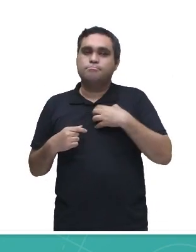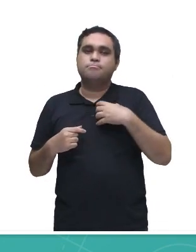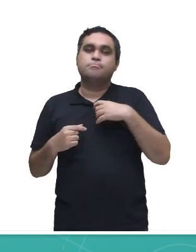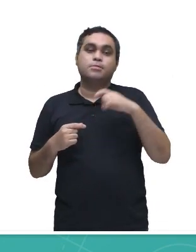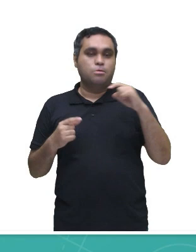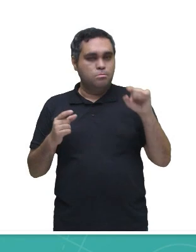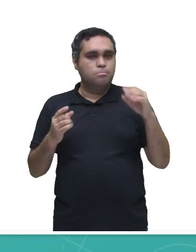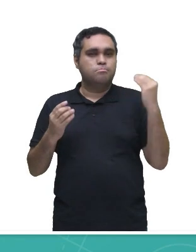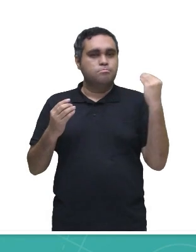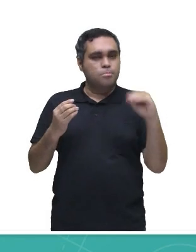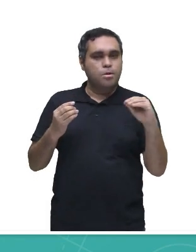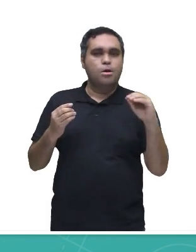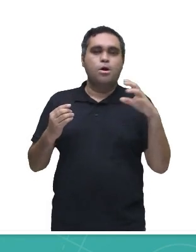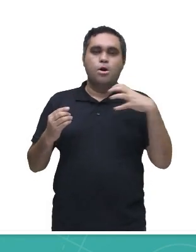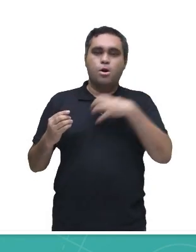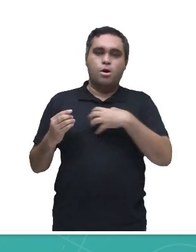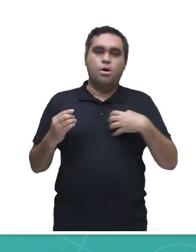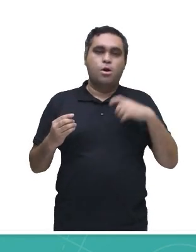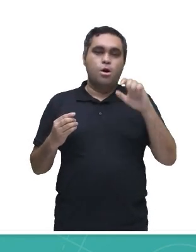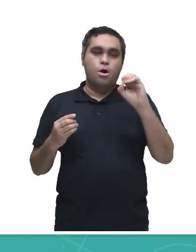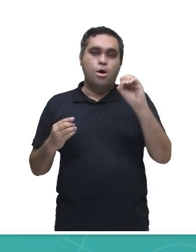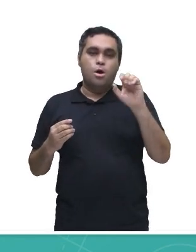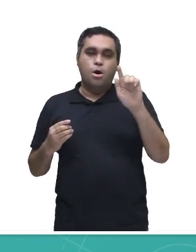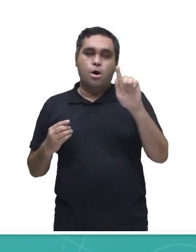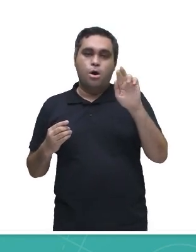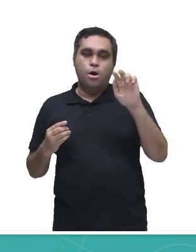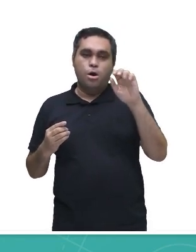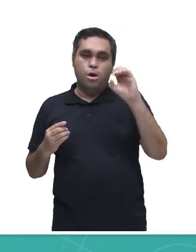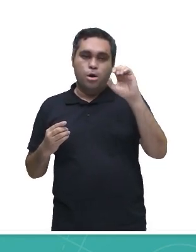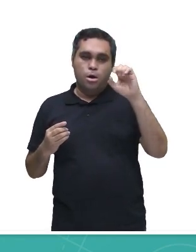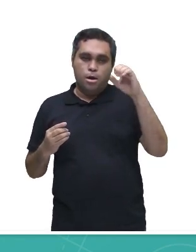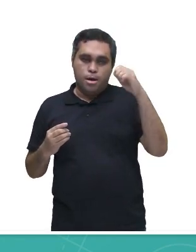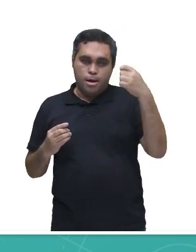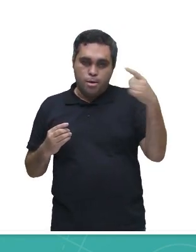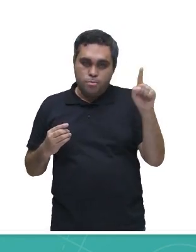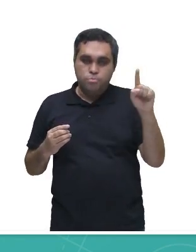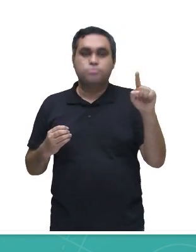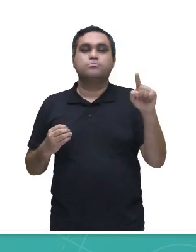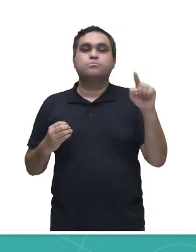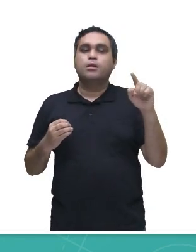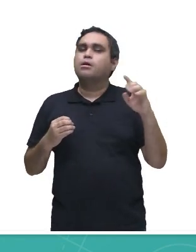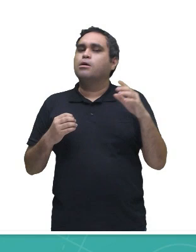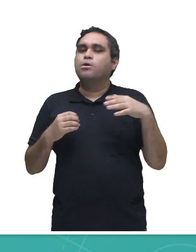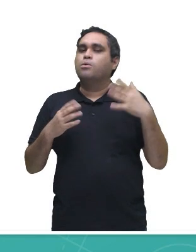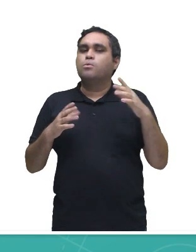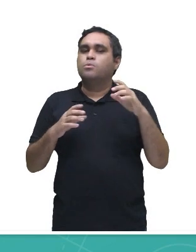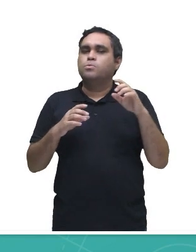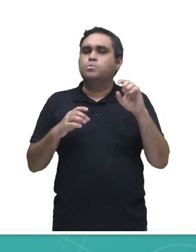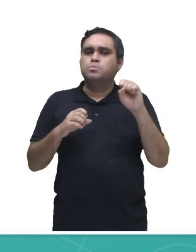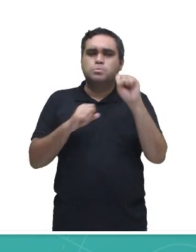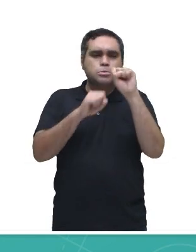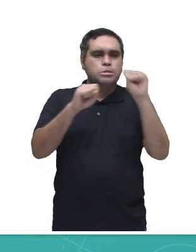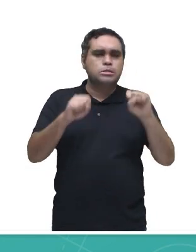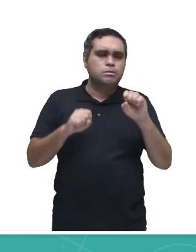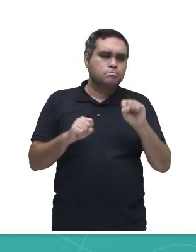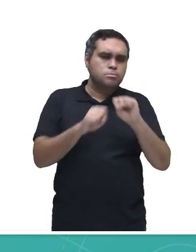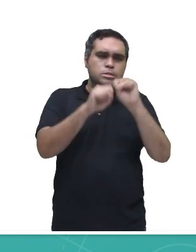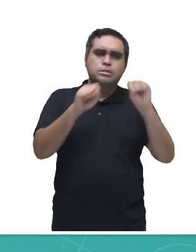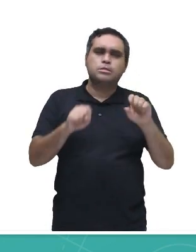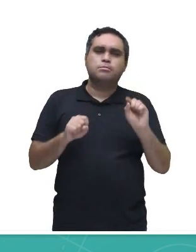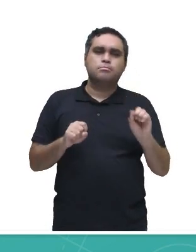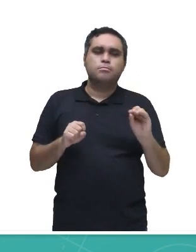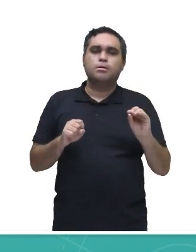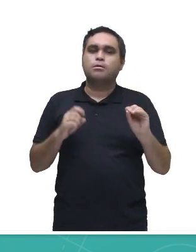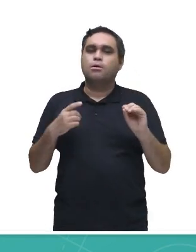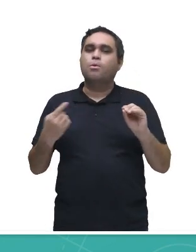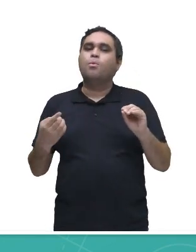só, célula, tecido, órgão, sistema, e aí ele quer saber de que sistema, né, nós estamos falando. Então,